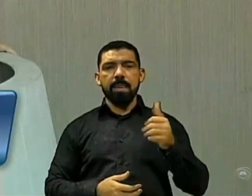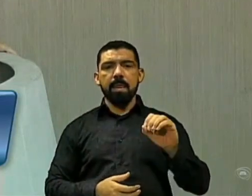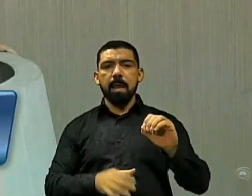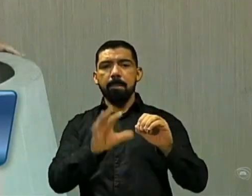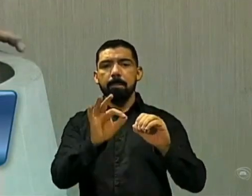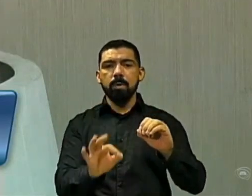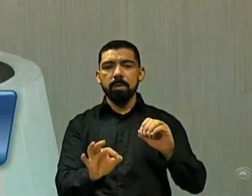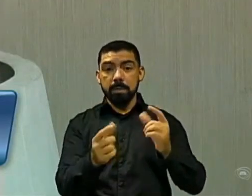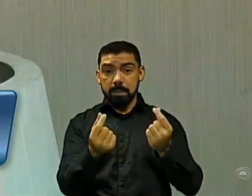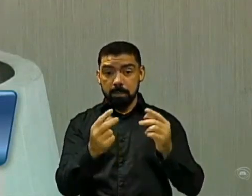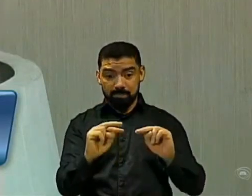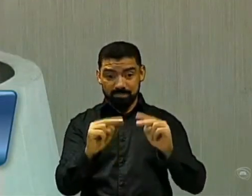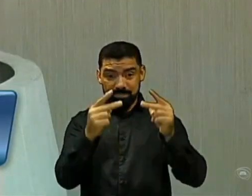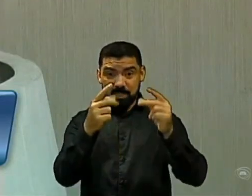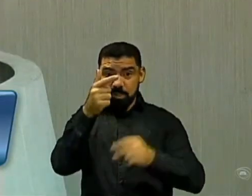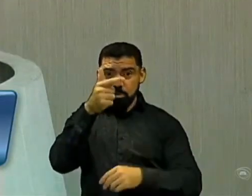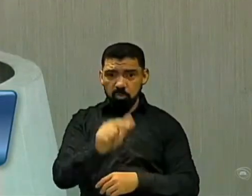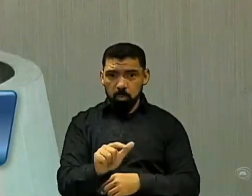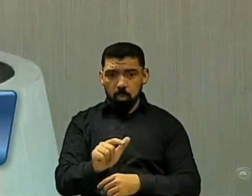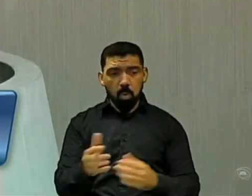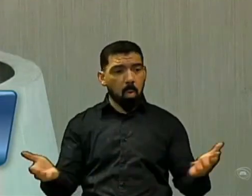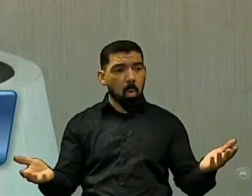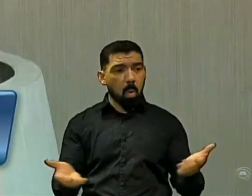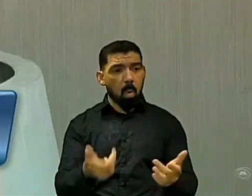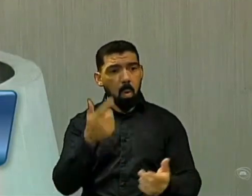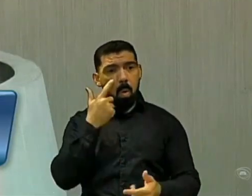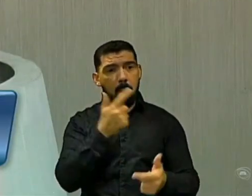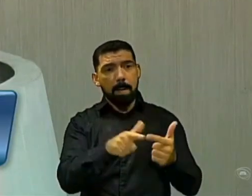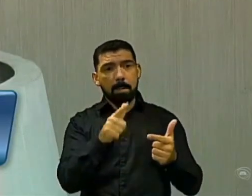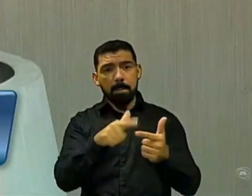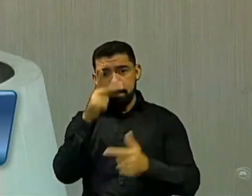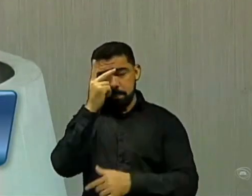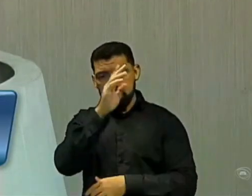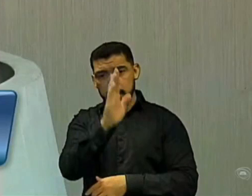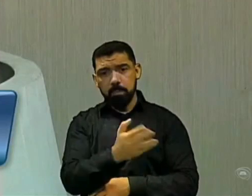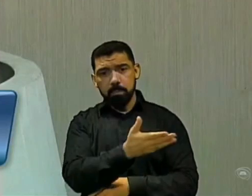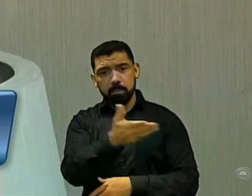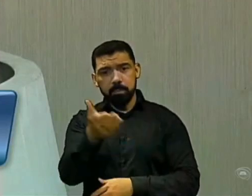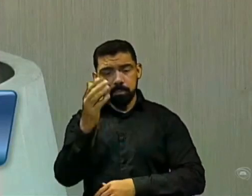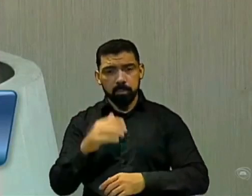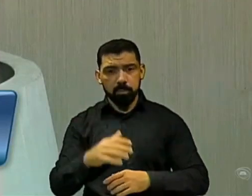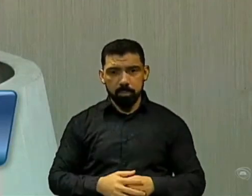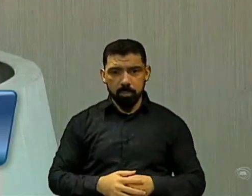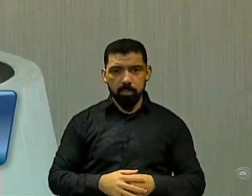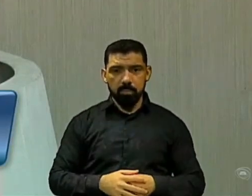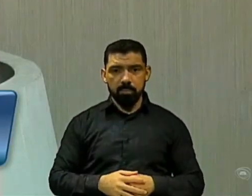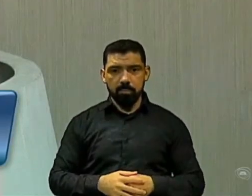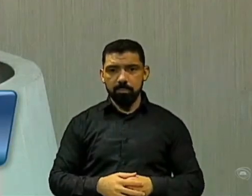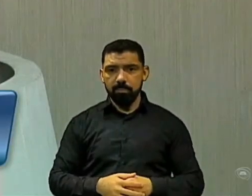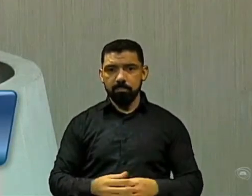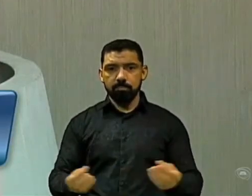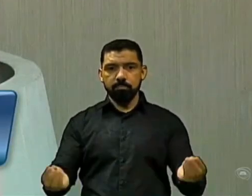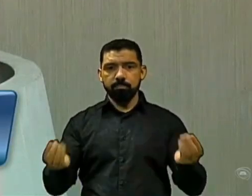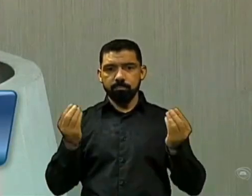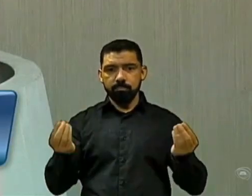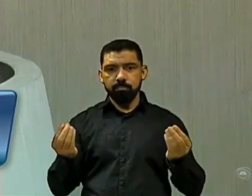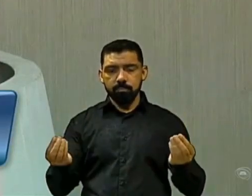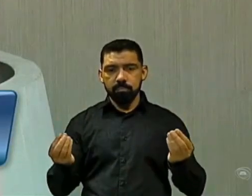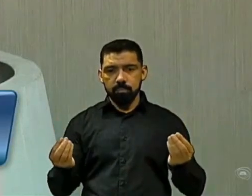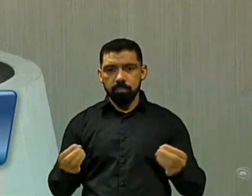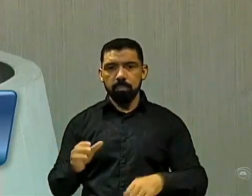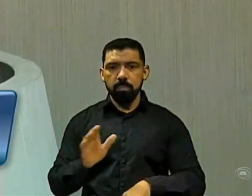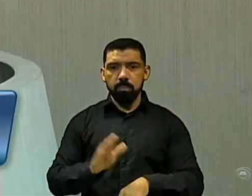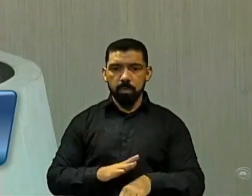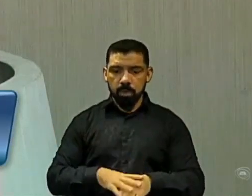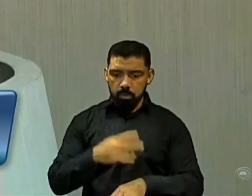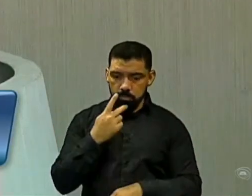de reajuste na situação atual do povo brasileiro. É inexplicável. E eu lhes garanto